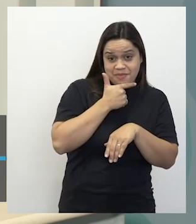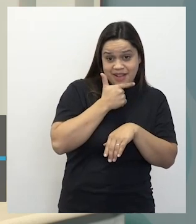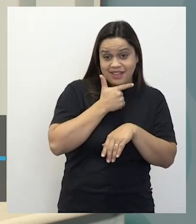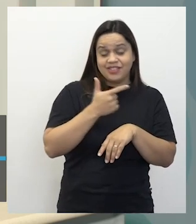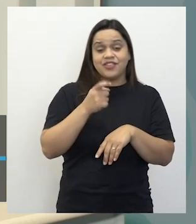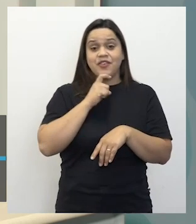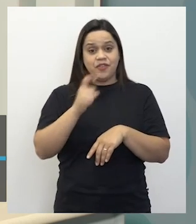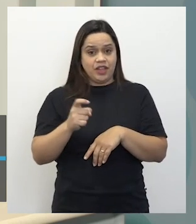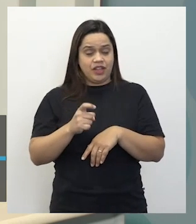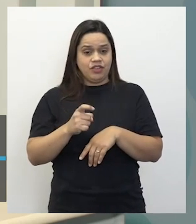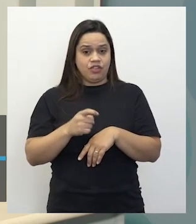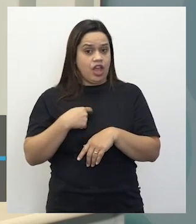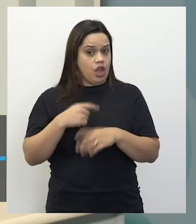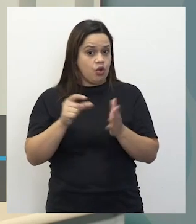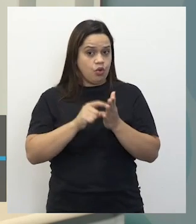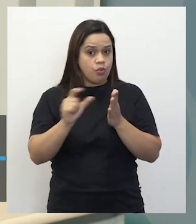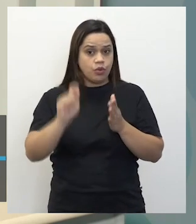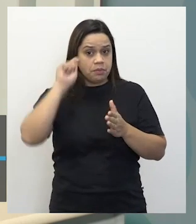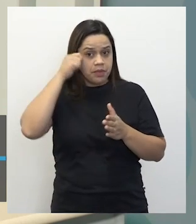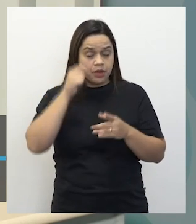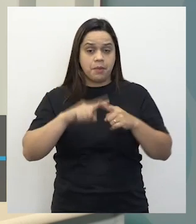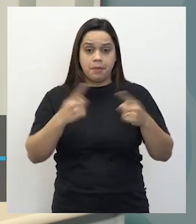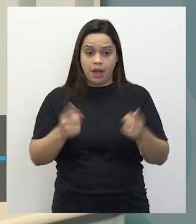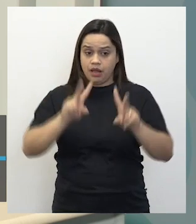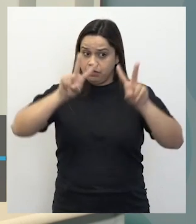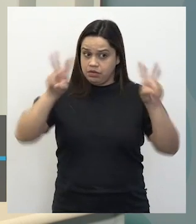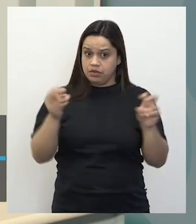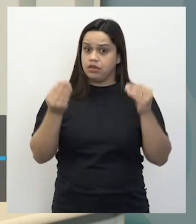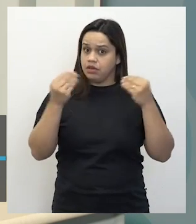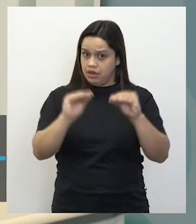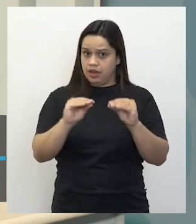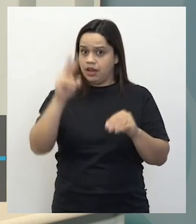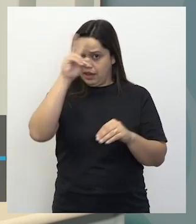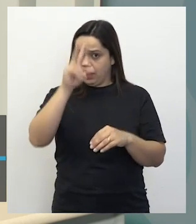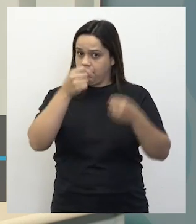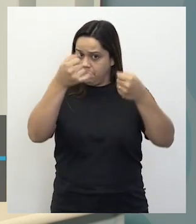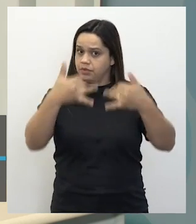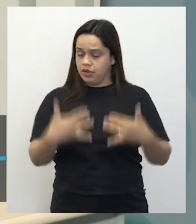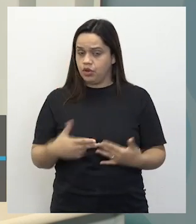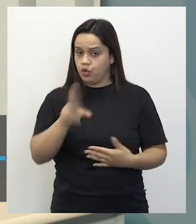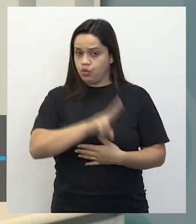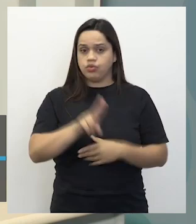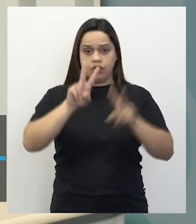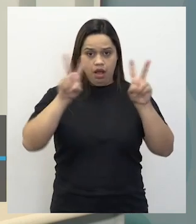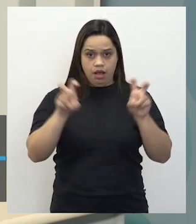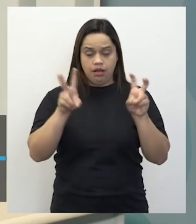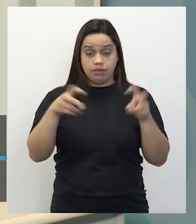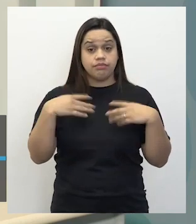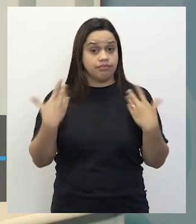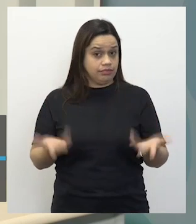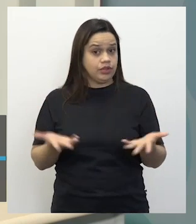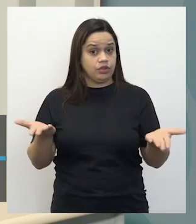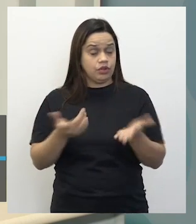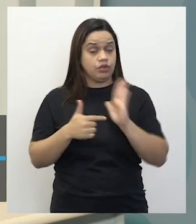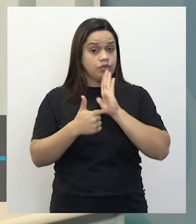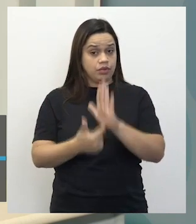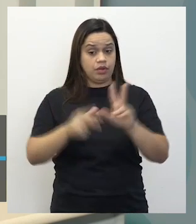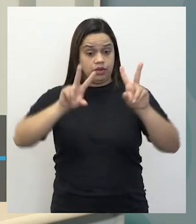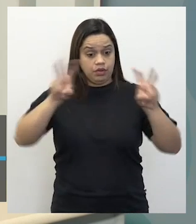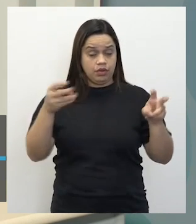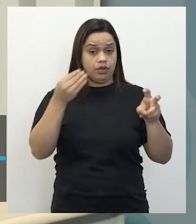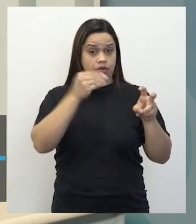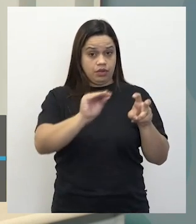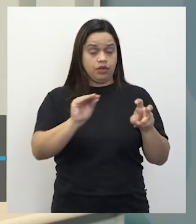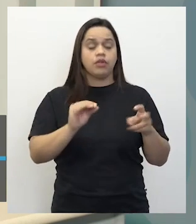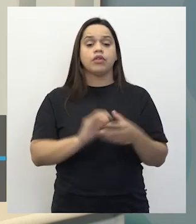entre aspas. Então, eu destaquei ela na frase. Lembra que a gente falamos do uso da aspas? Então, eu estou destacando aí. A expressão